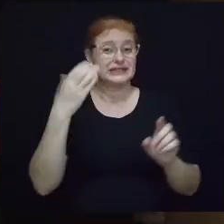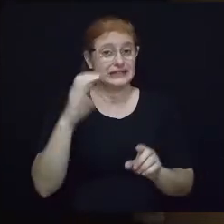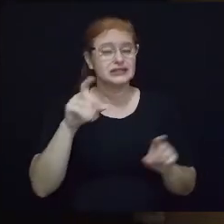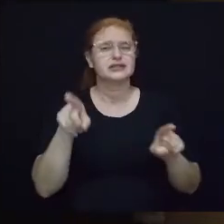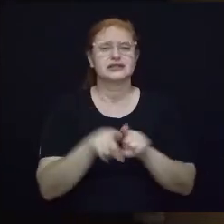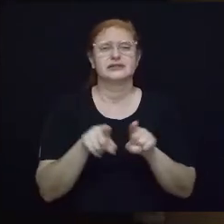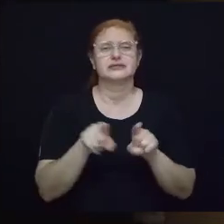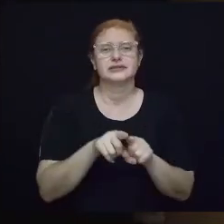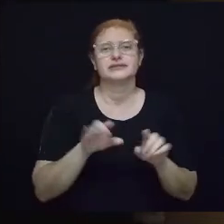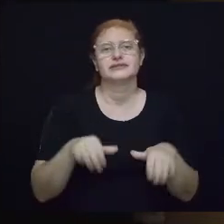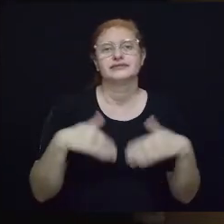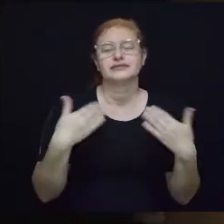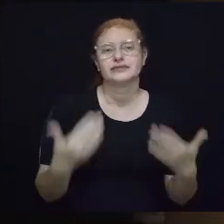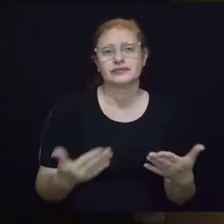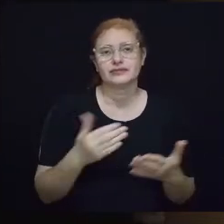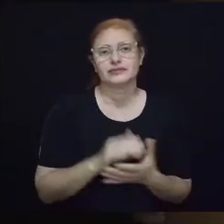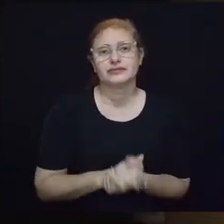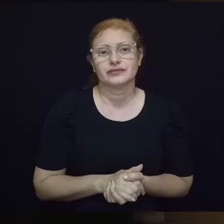quando